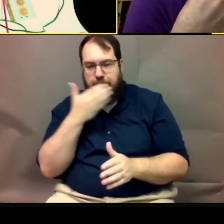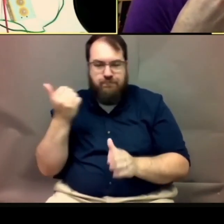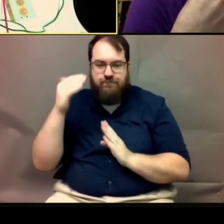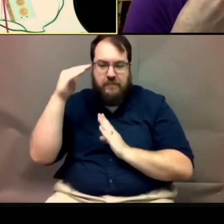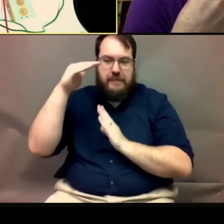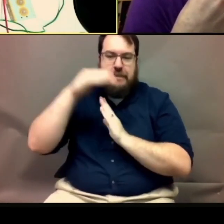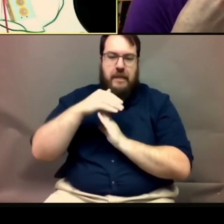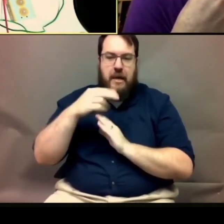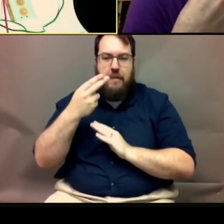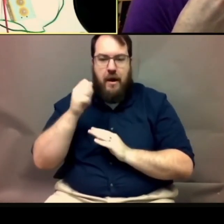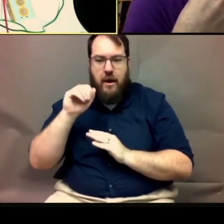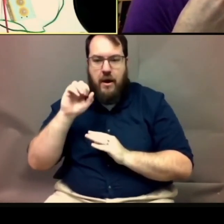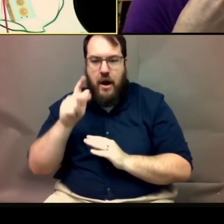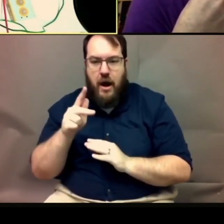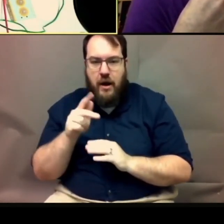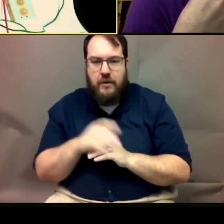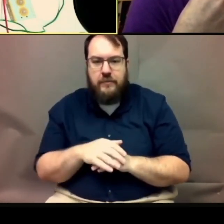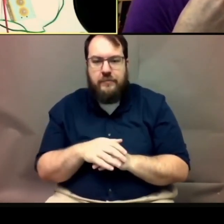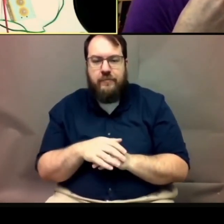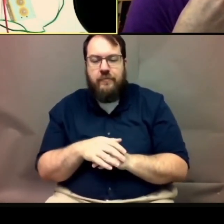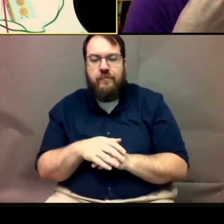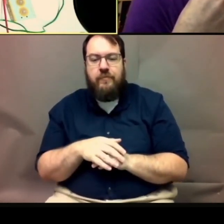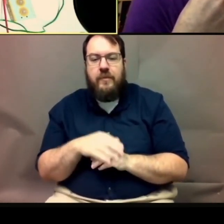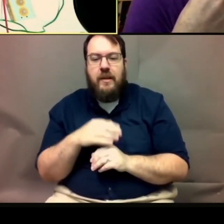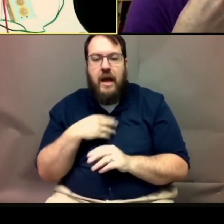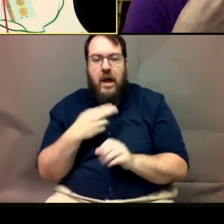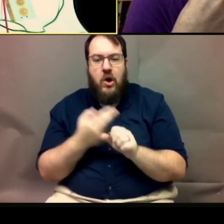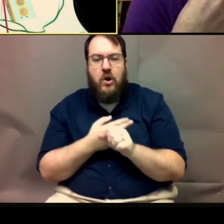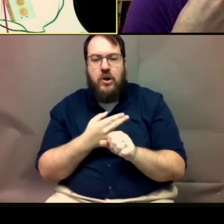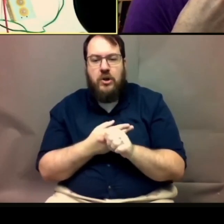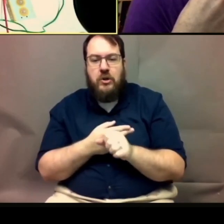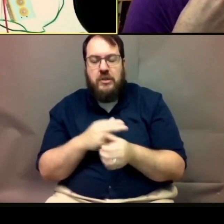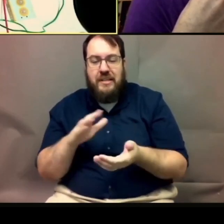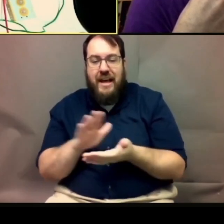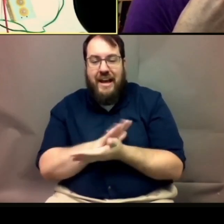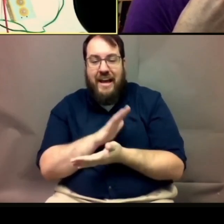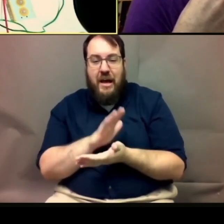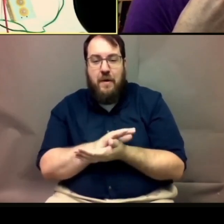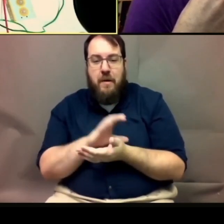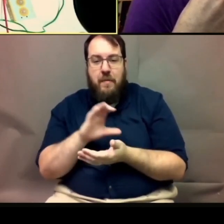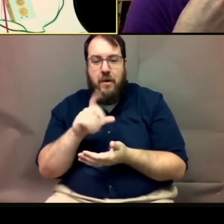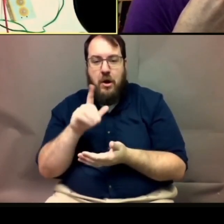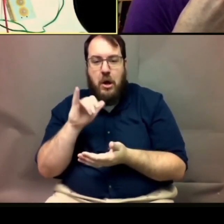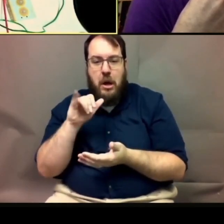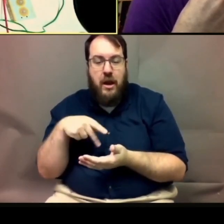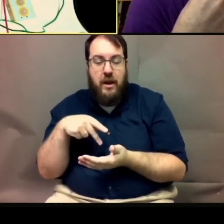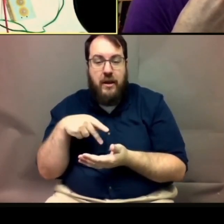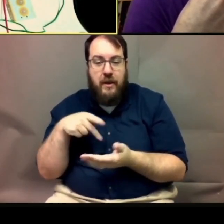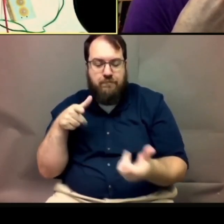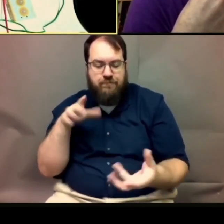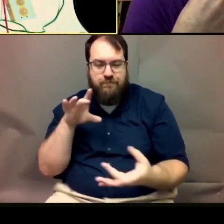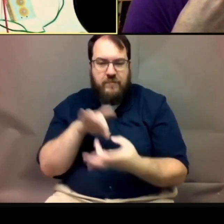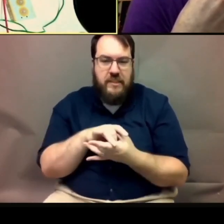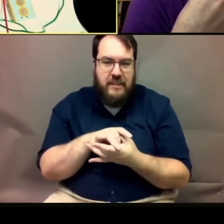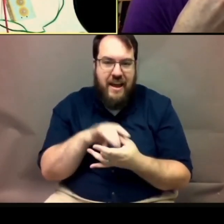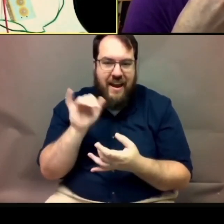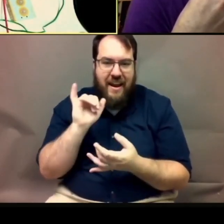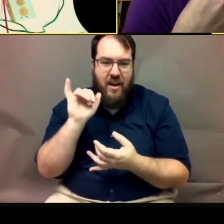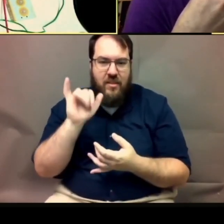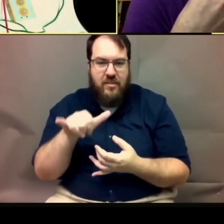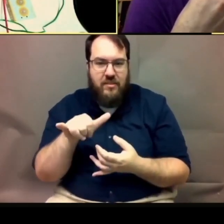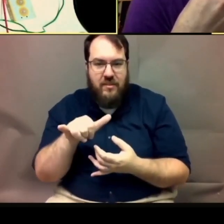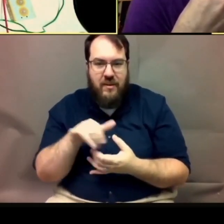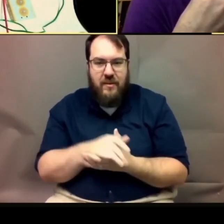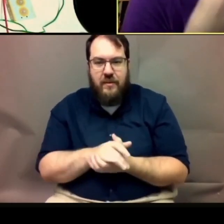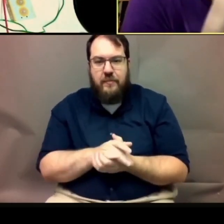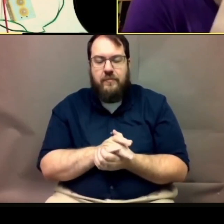vocês o que eu fiz de melhor eu peguei o meu clipe de jacaré coloquei um clipe de papel ali e coloquei a